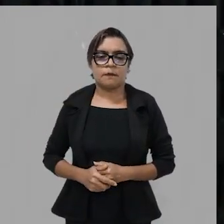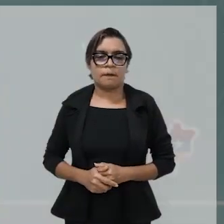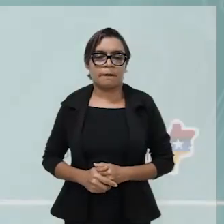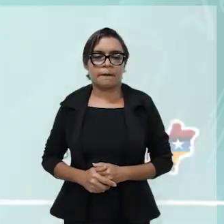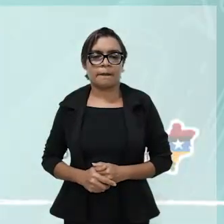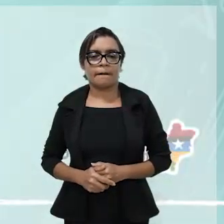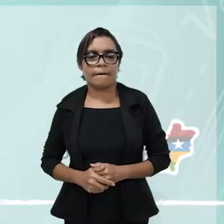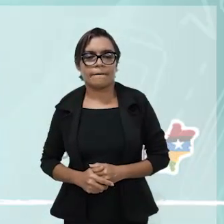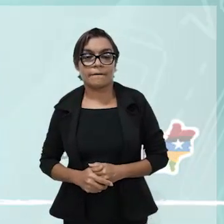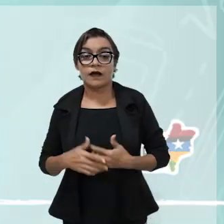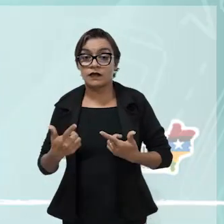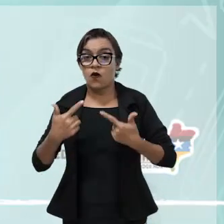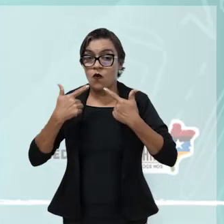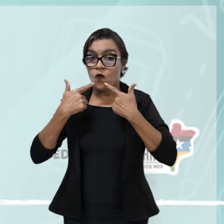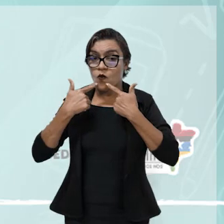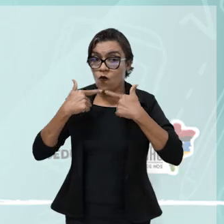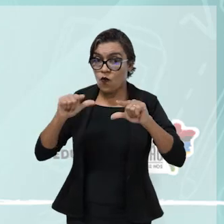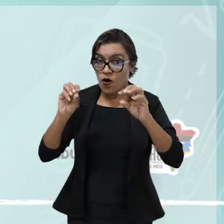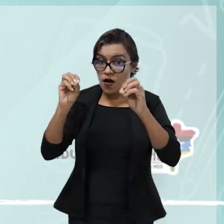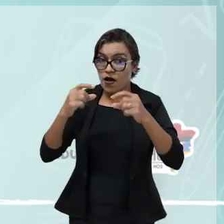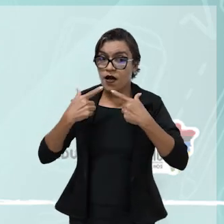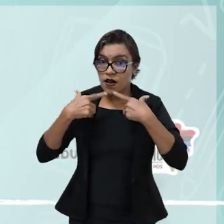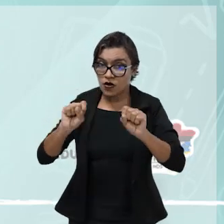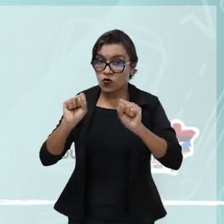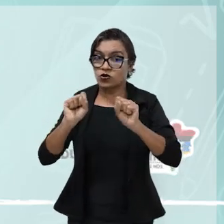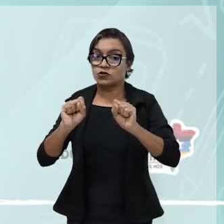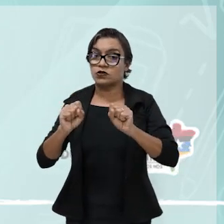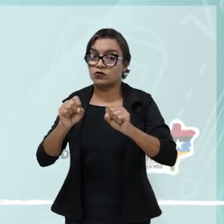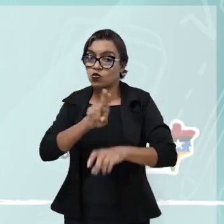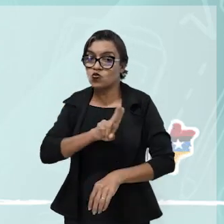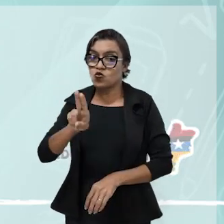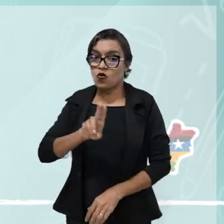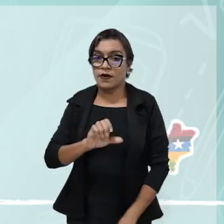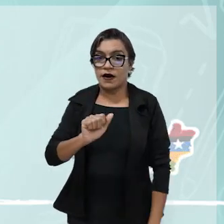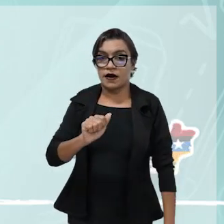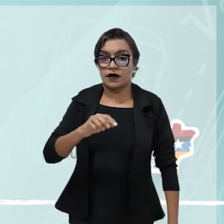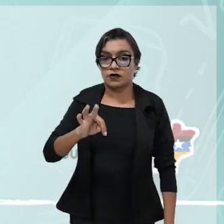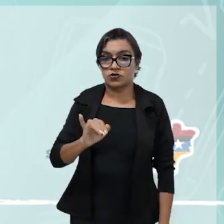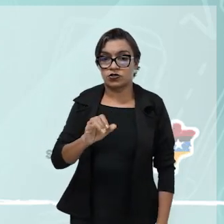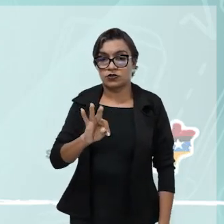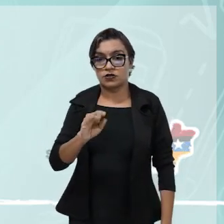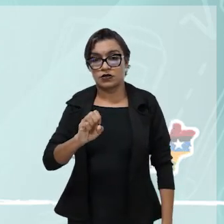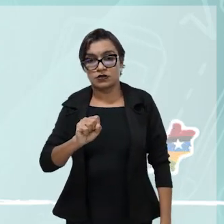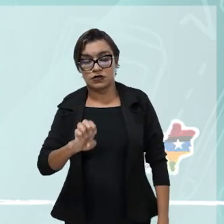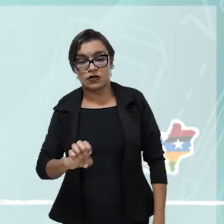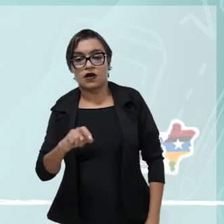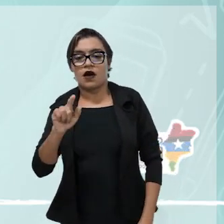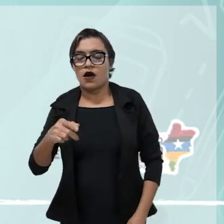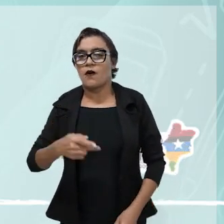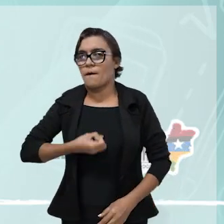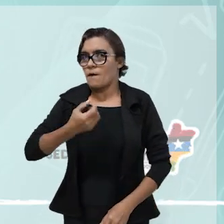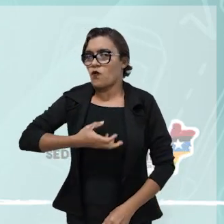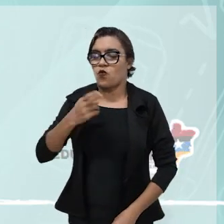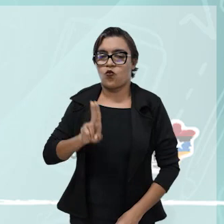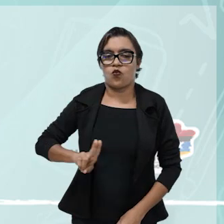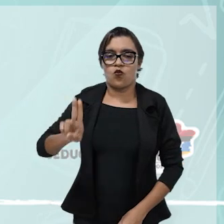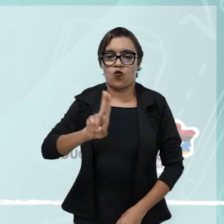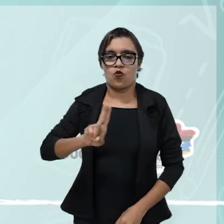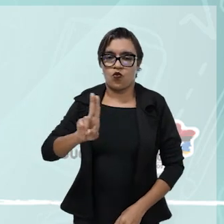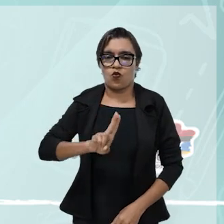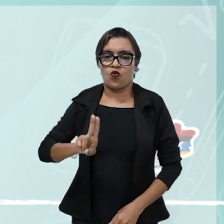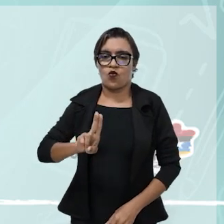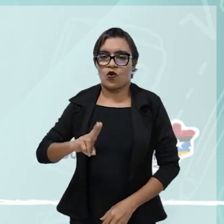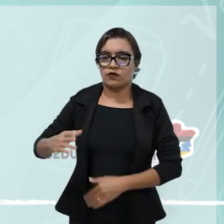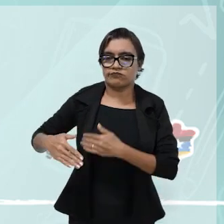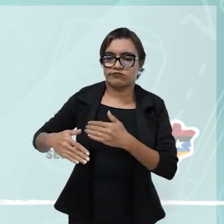Esse recurso linguístico, como eu falei para vocês, que é chamado de antítese. A antítese que o poeta usa para desenvolver os seus versos é uma figura de